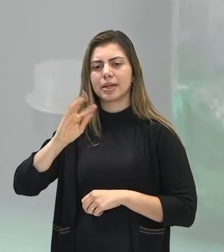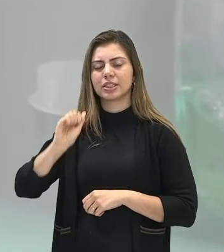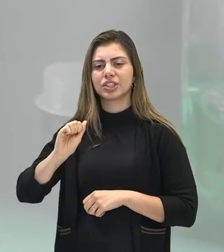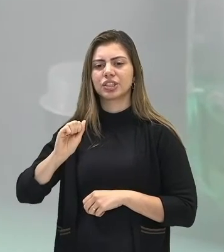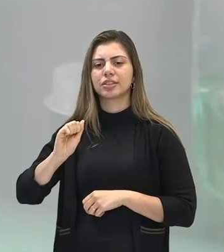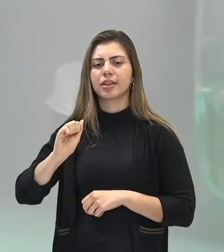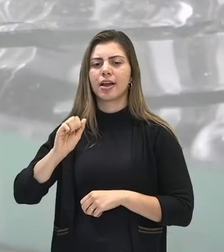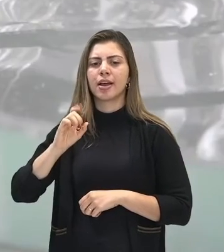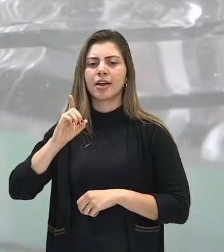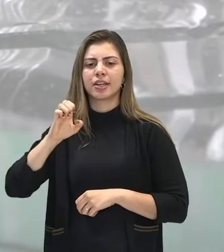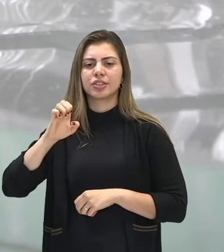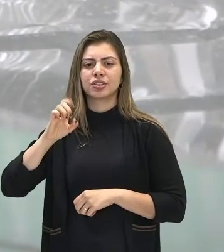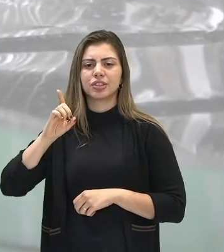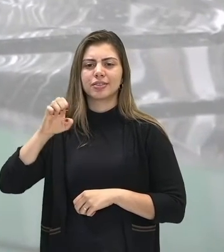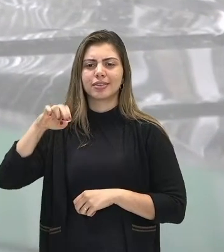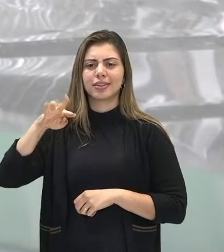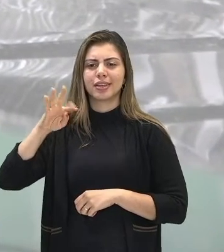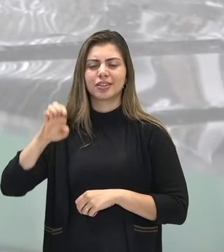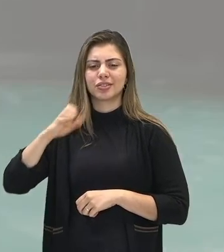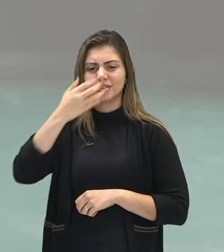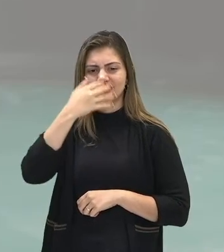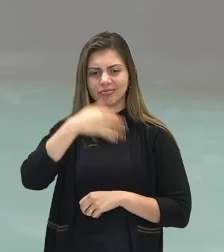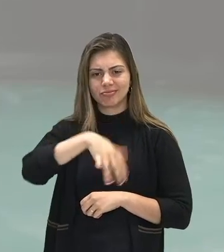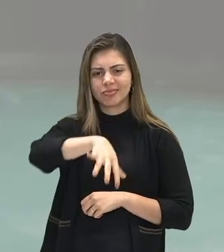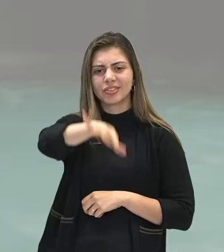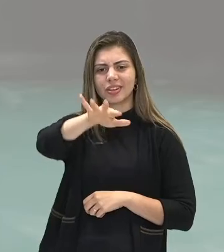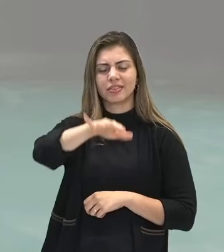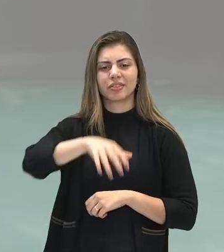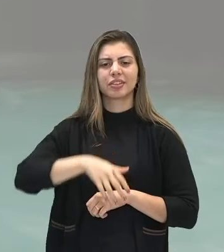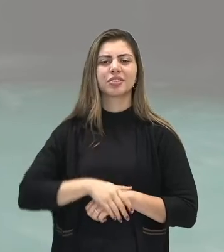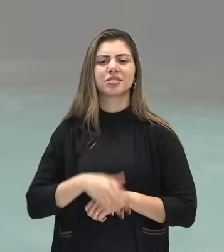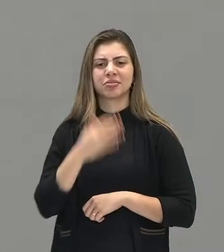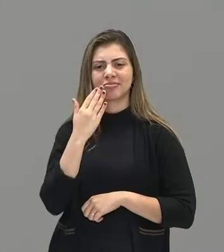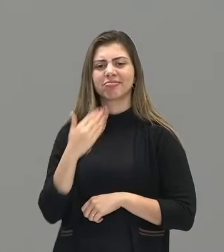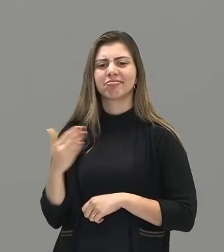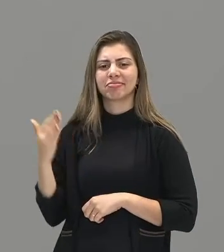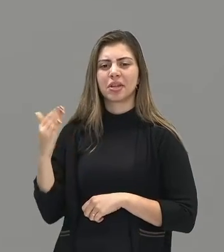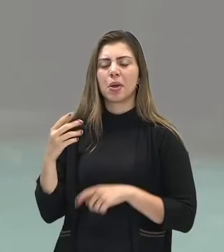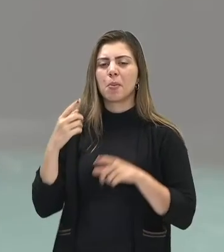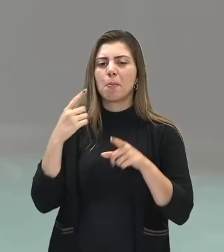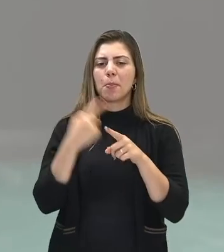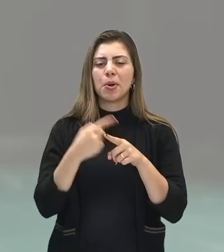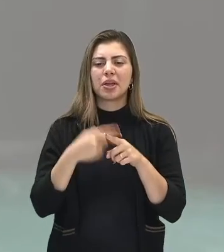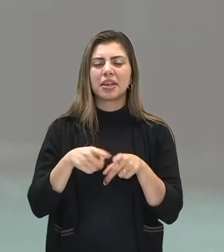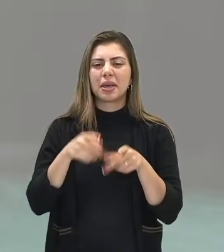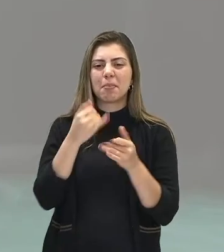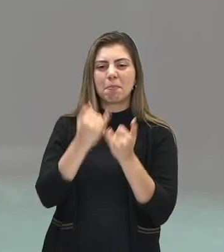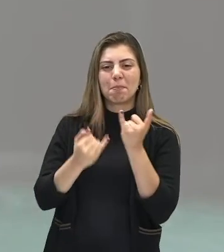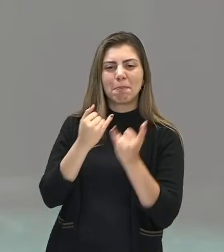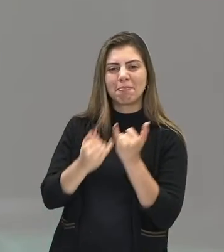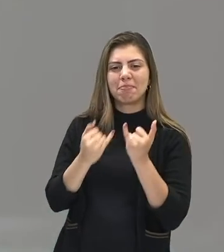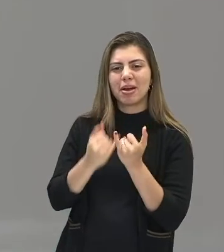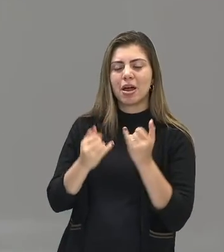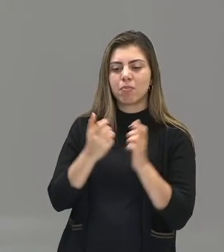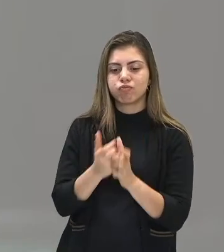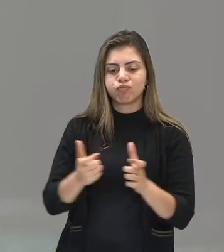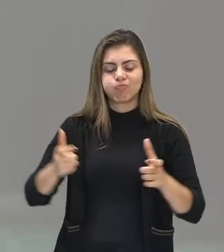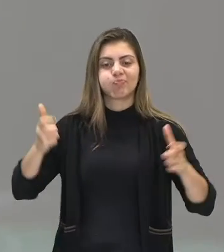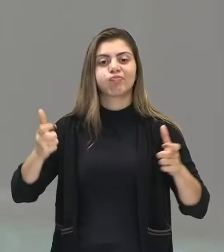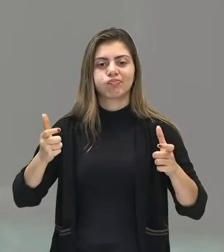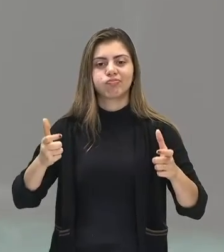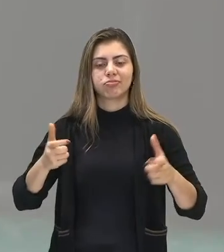a pasta de dente, não fica assim, né? Sai todo aquele produto. Por isso que tem esse nome aí, bem interessante,